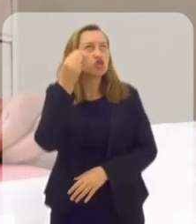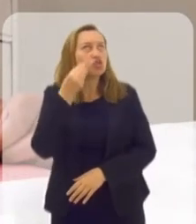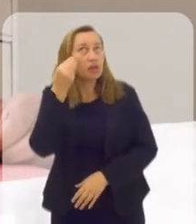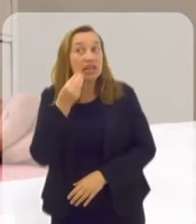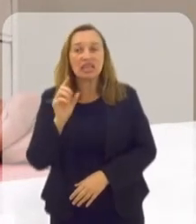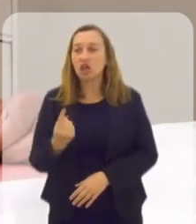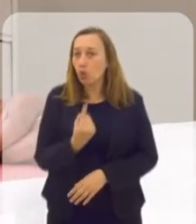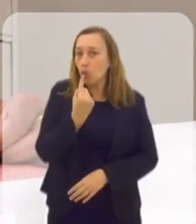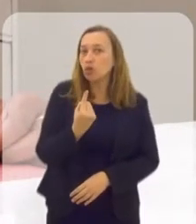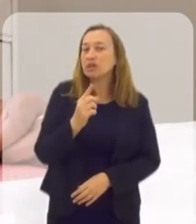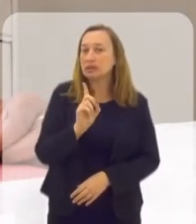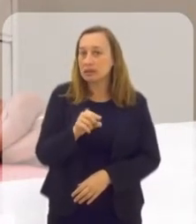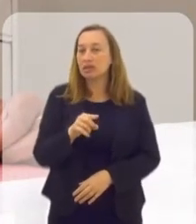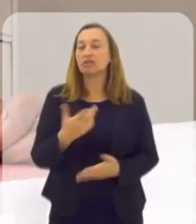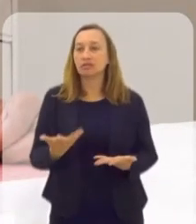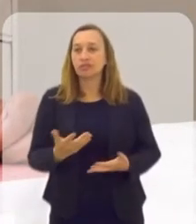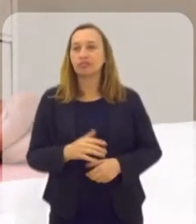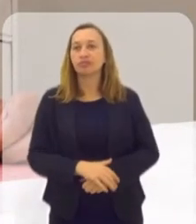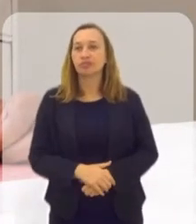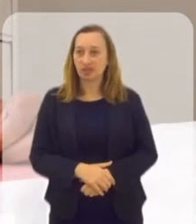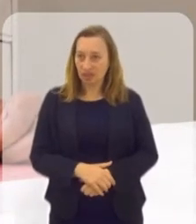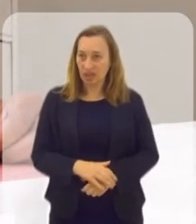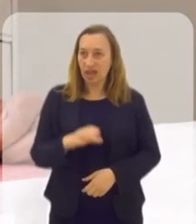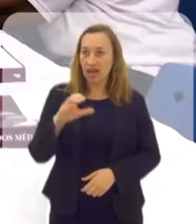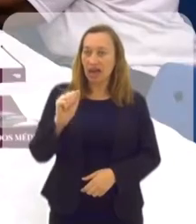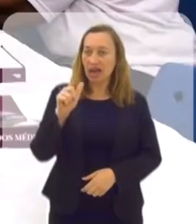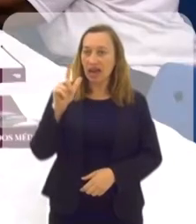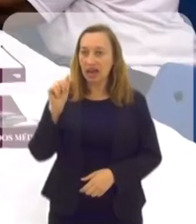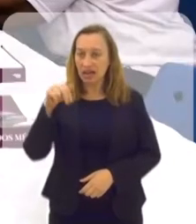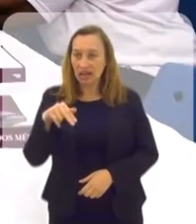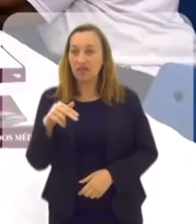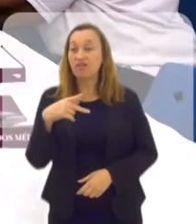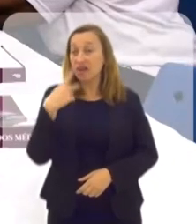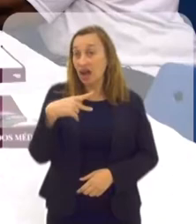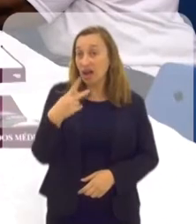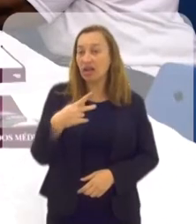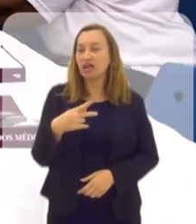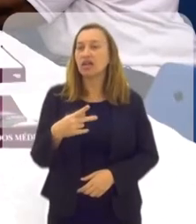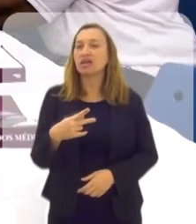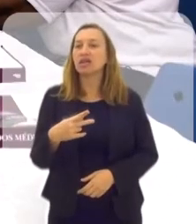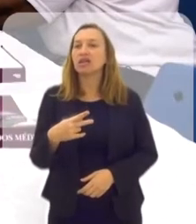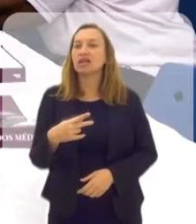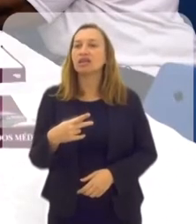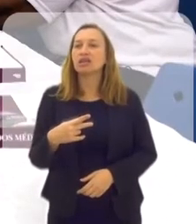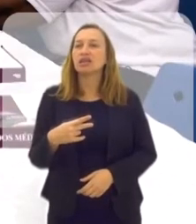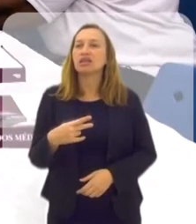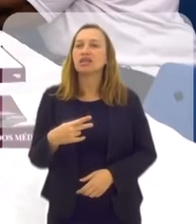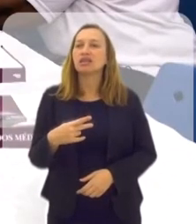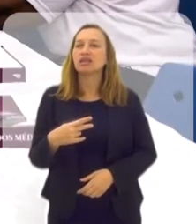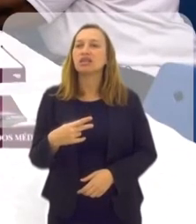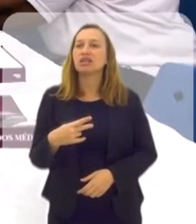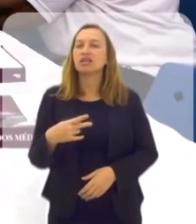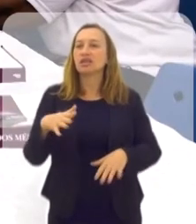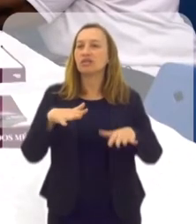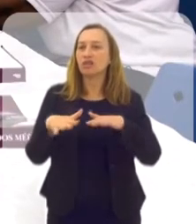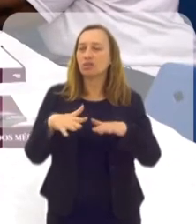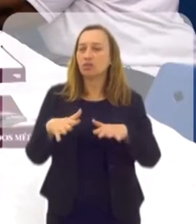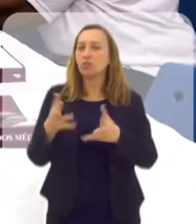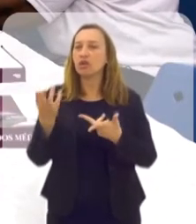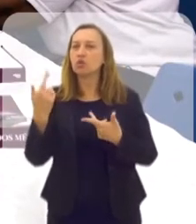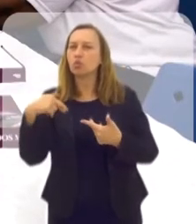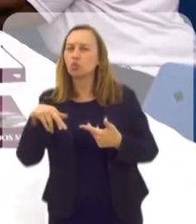uma experiência, acho que única, né? Única, única. Aquela fala que a gente fez agora há pouco, Luzia. Como a gente está falando aí de